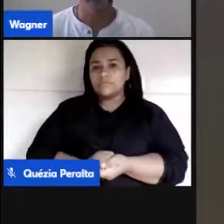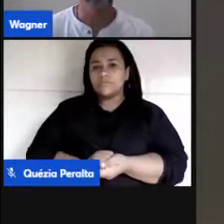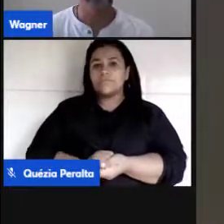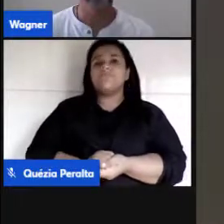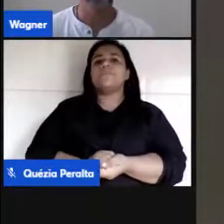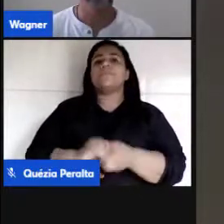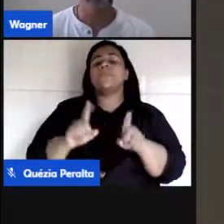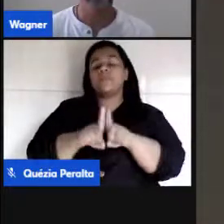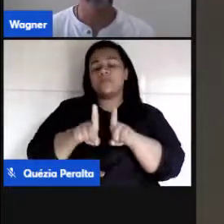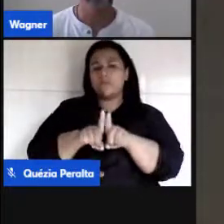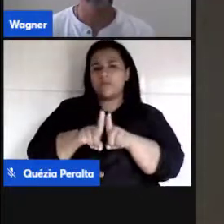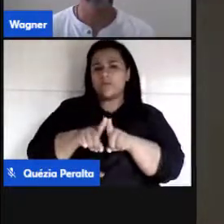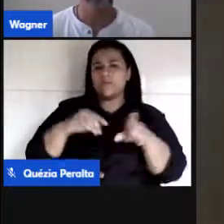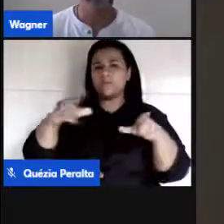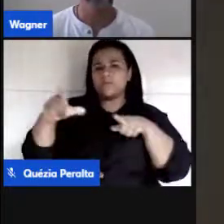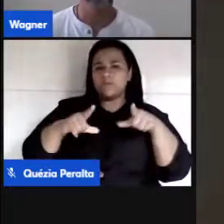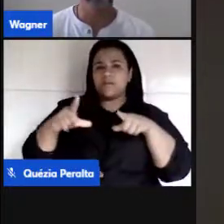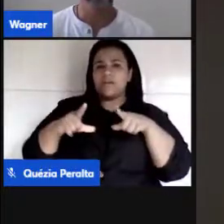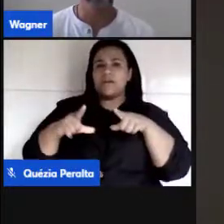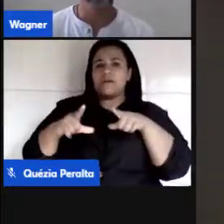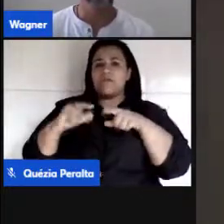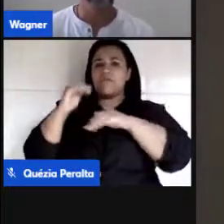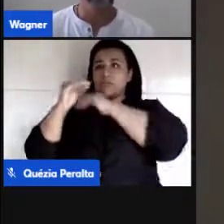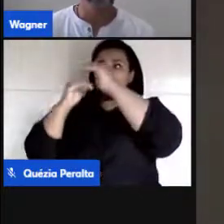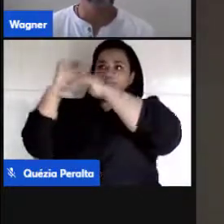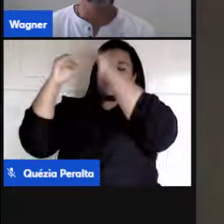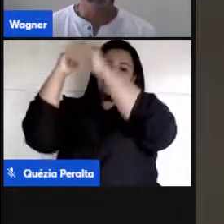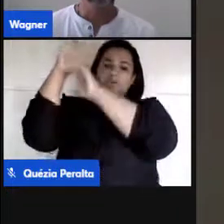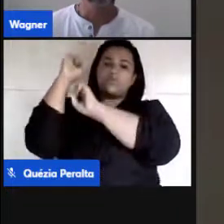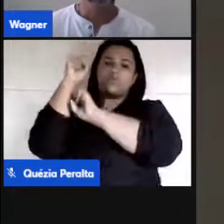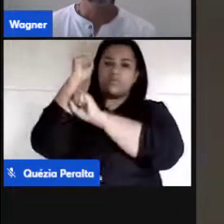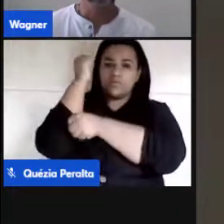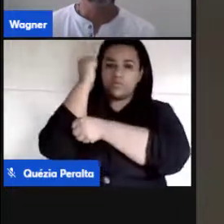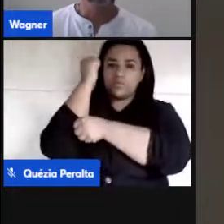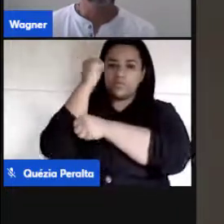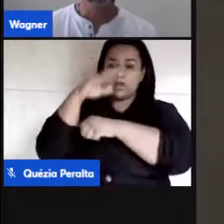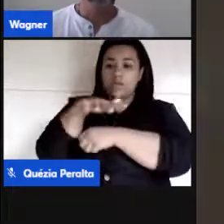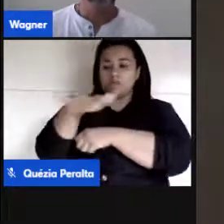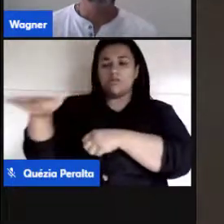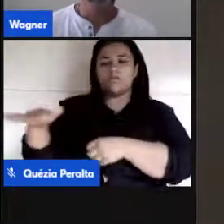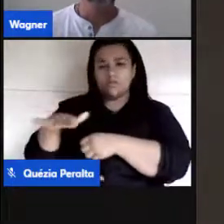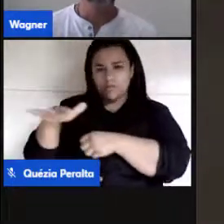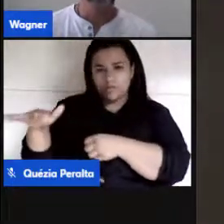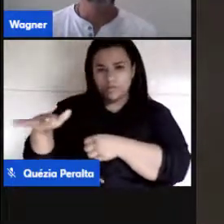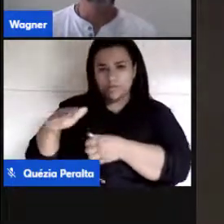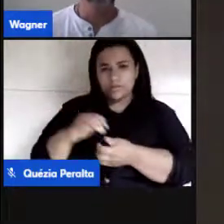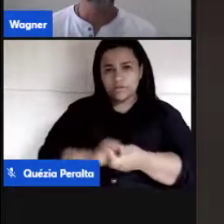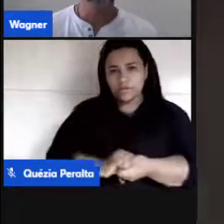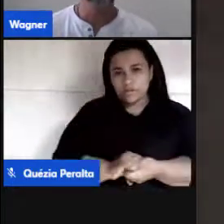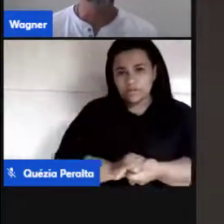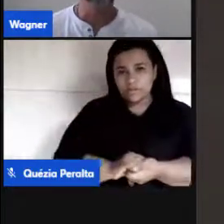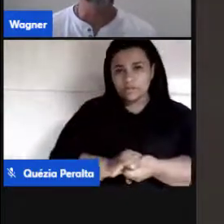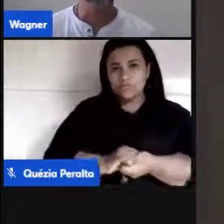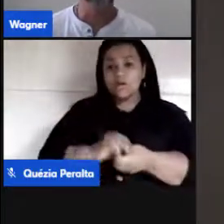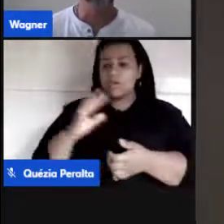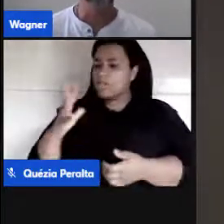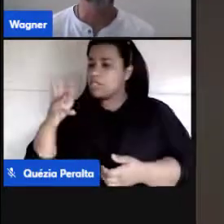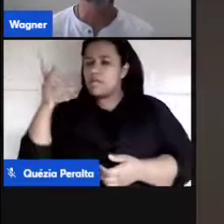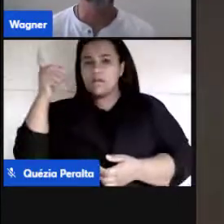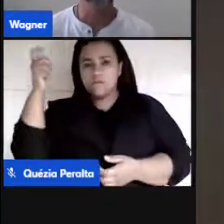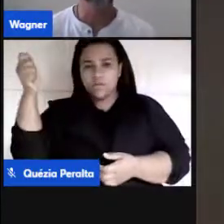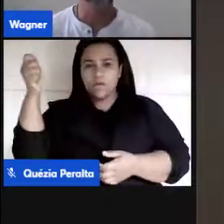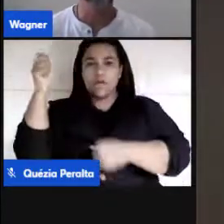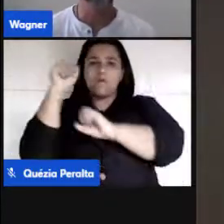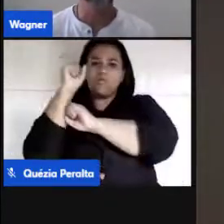os elementos motores, como a noção espacial e a noção temporal,